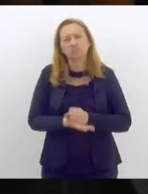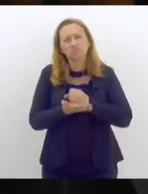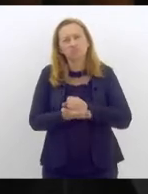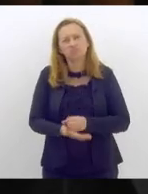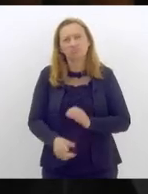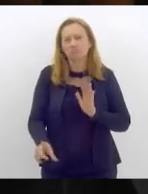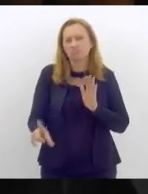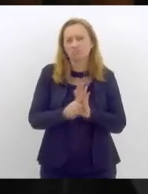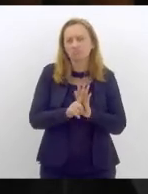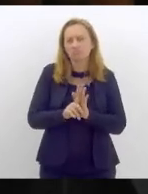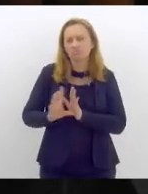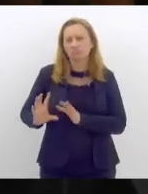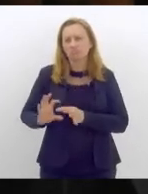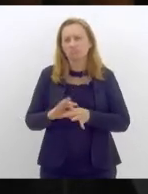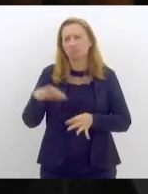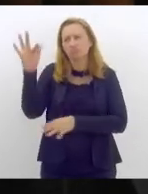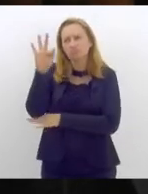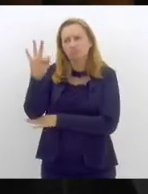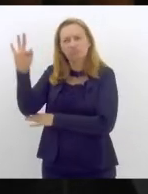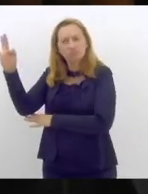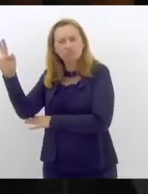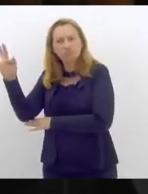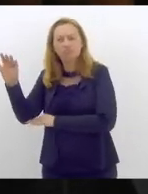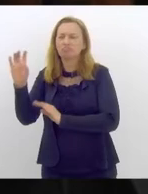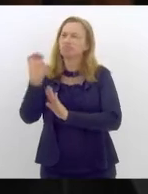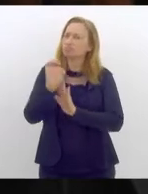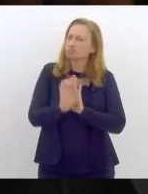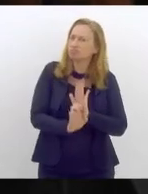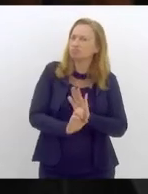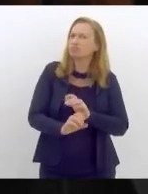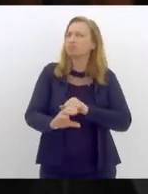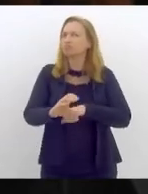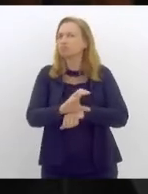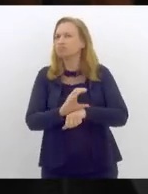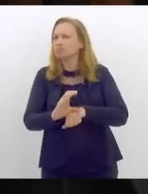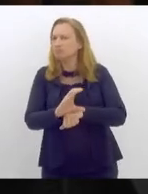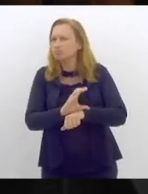federais emendas constitucionais